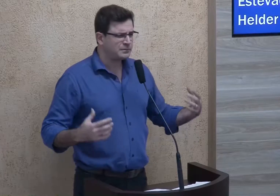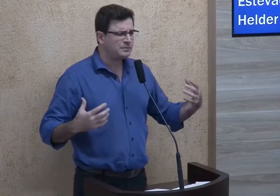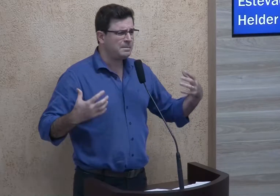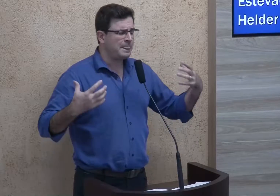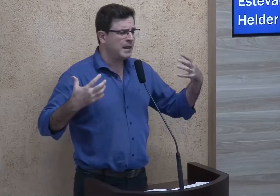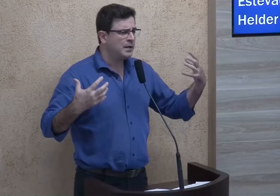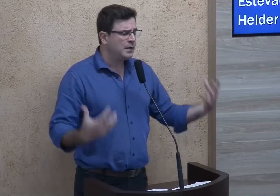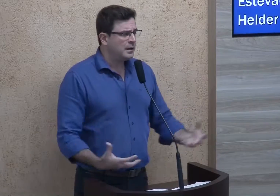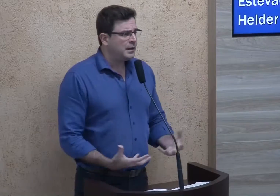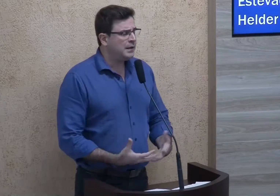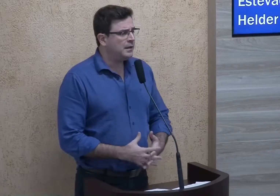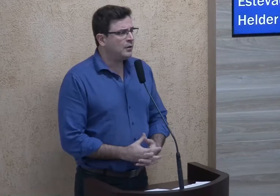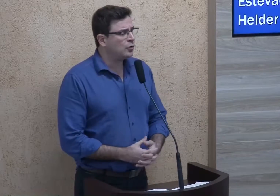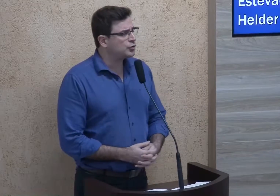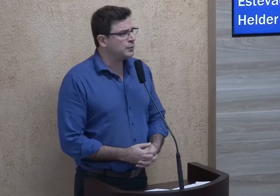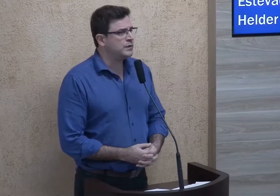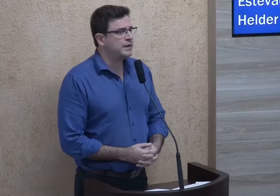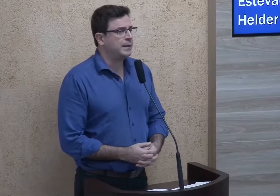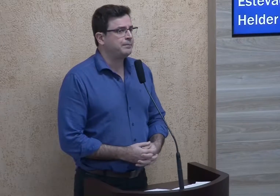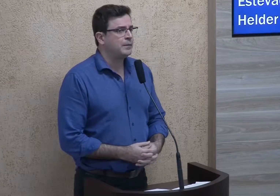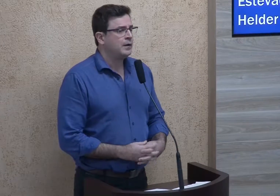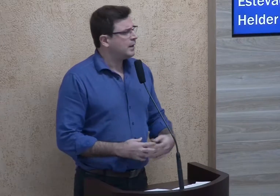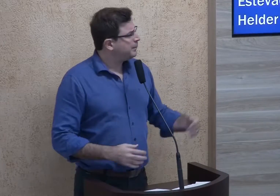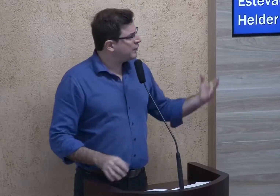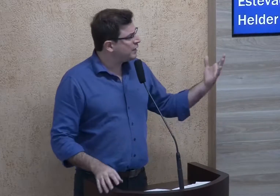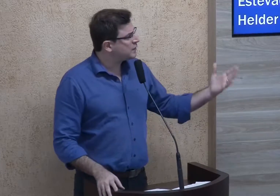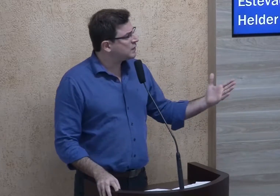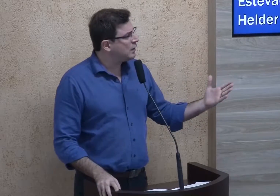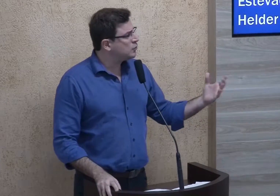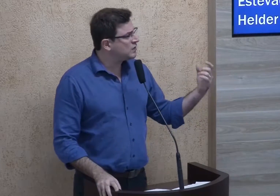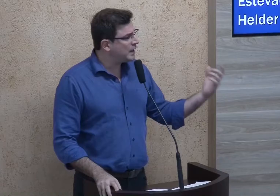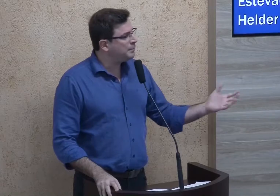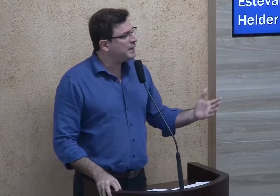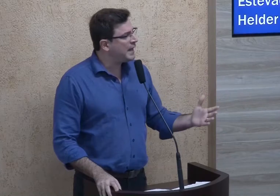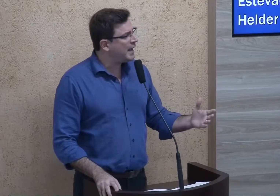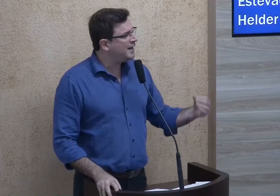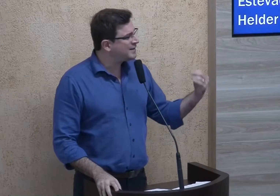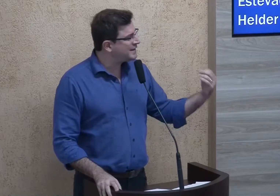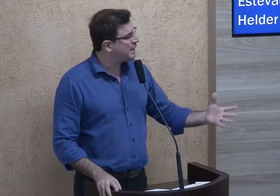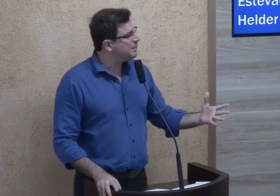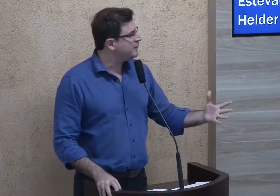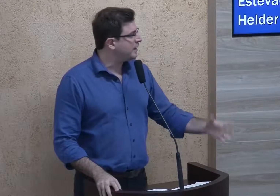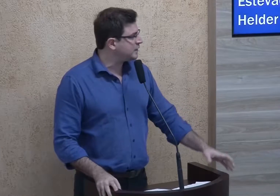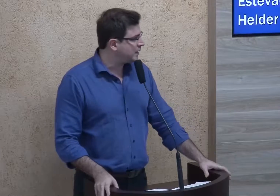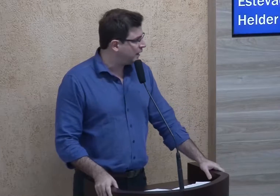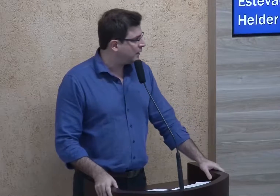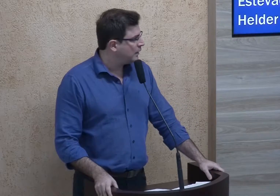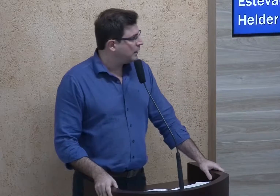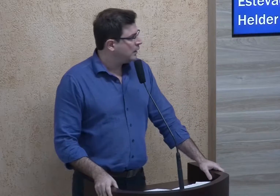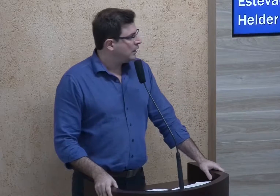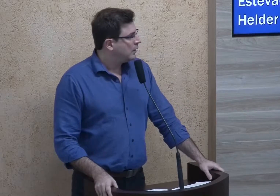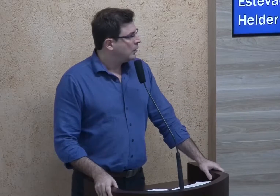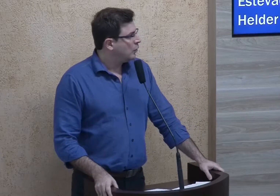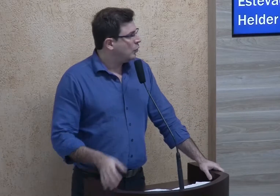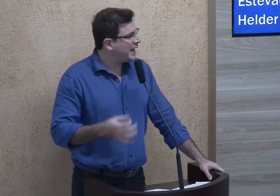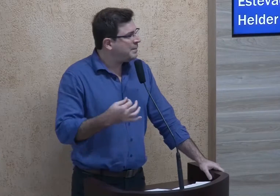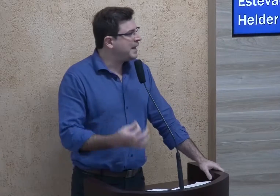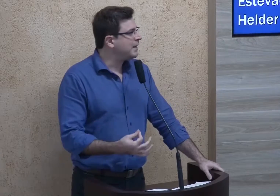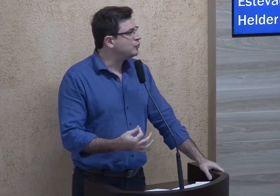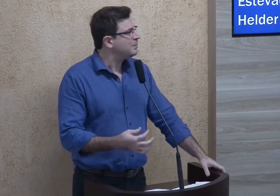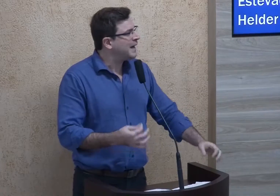reabilitar? E eu costumo dizer que a prevenção sempre é e sempre vai ser